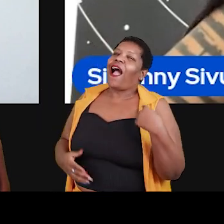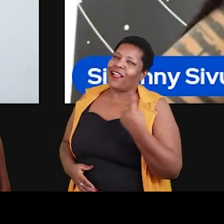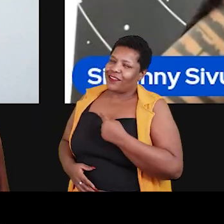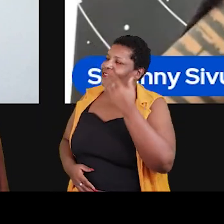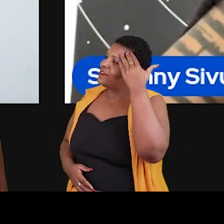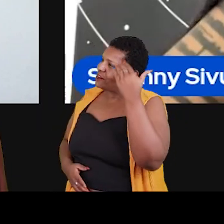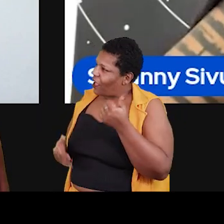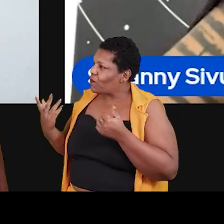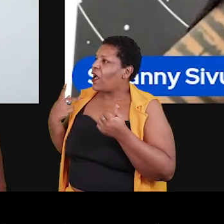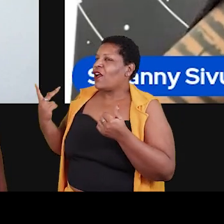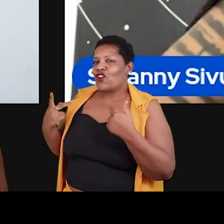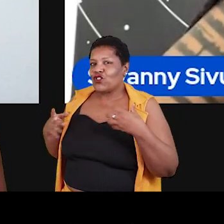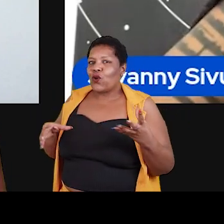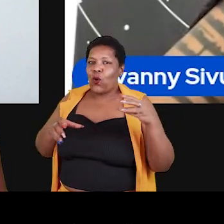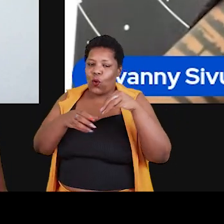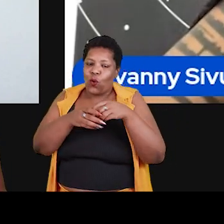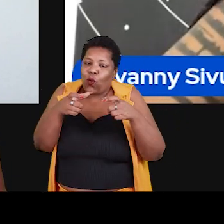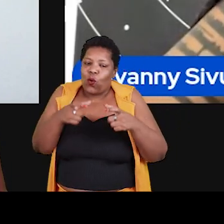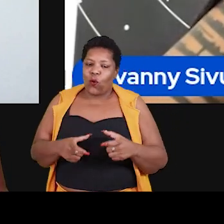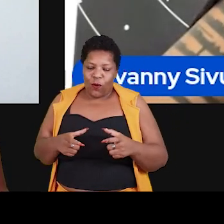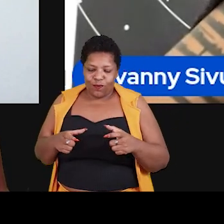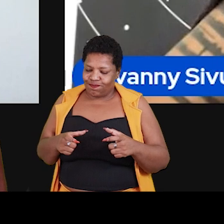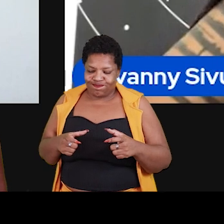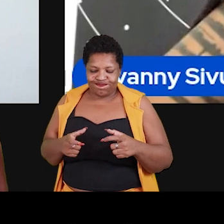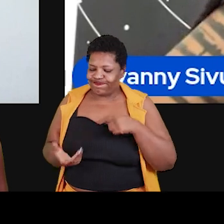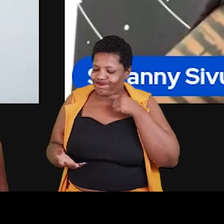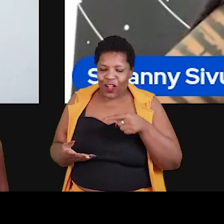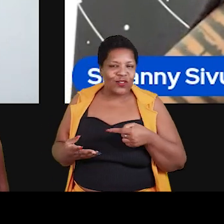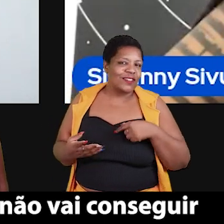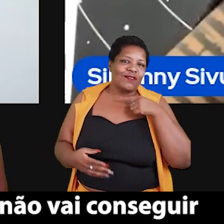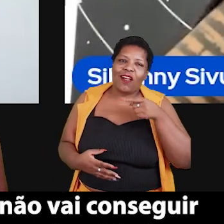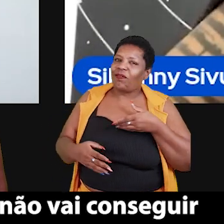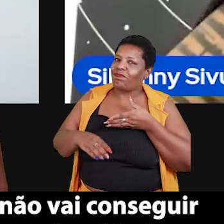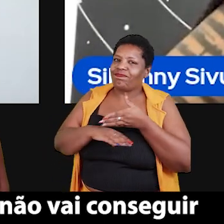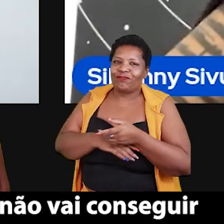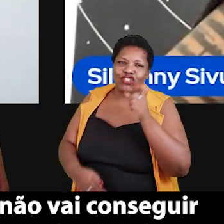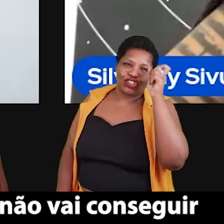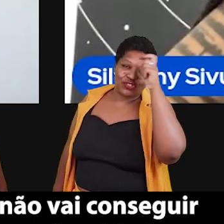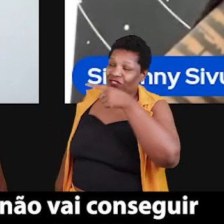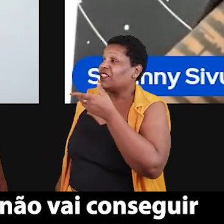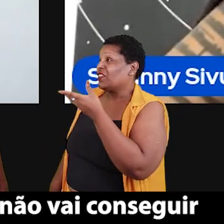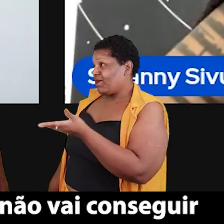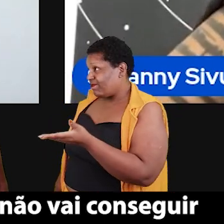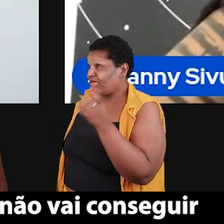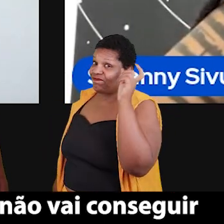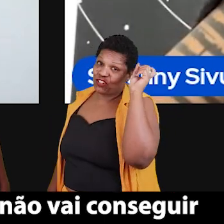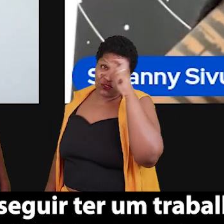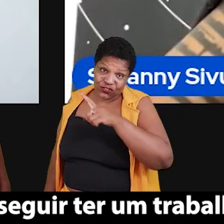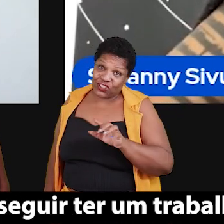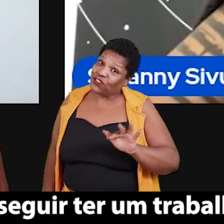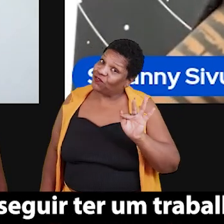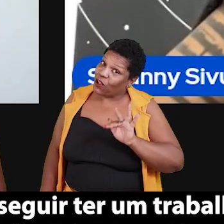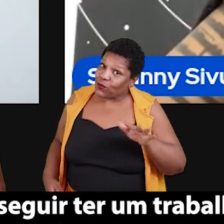se coloca num lugar onde que a gente não vai conseguir. A gente não vai conseguir fazer uma faculdade,